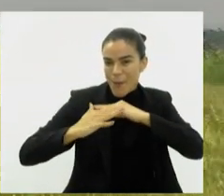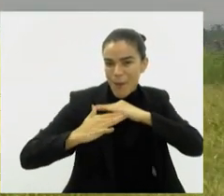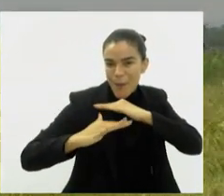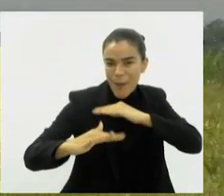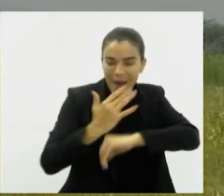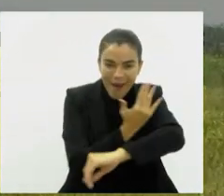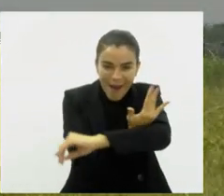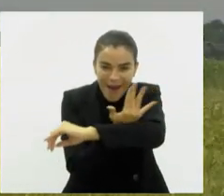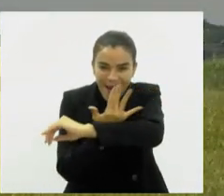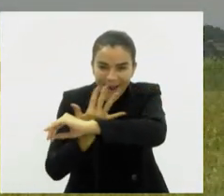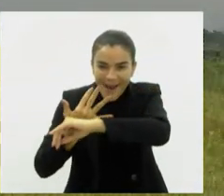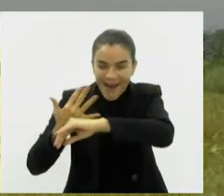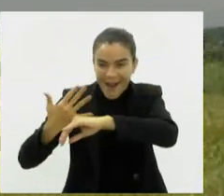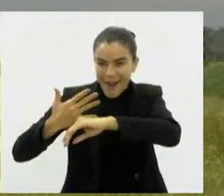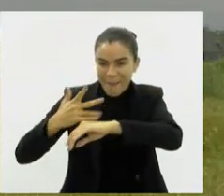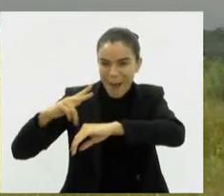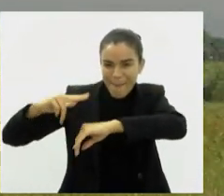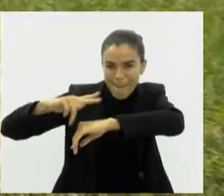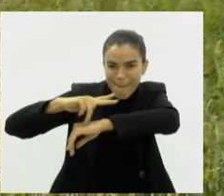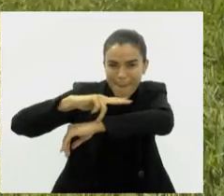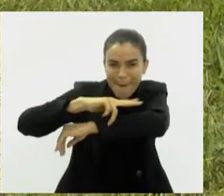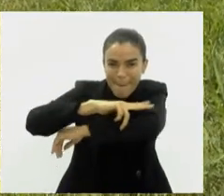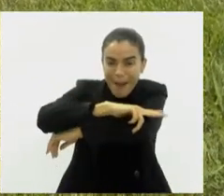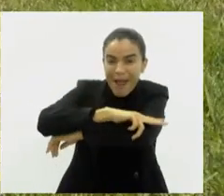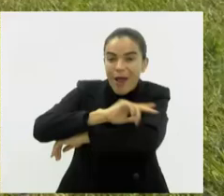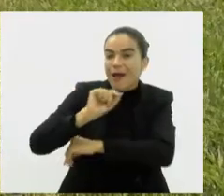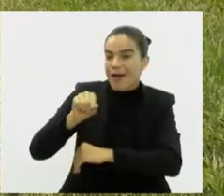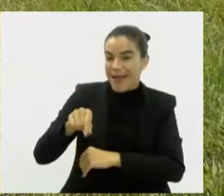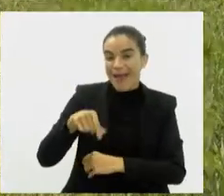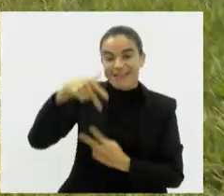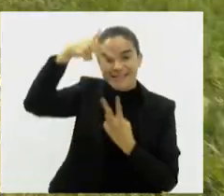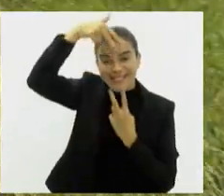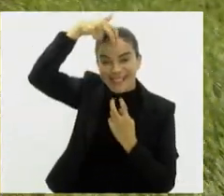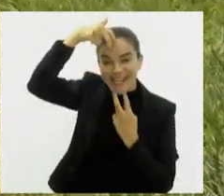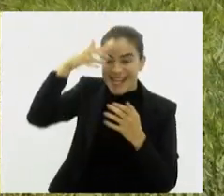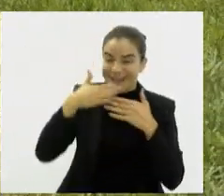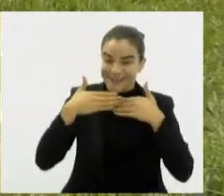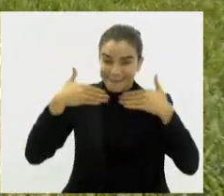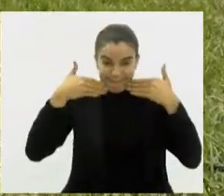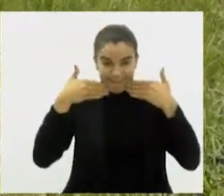entorno das pistas bem aparado. Essa cabra, muito simpática.